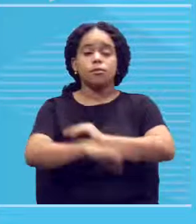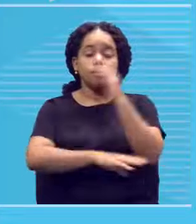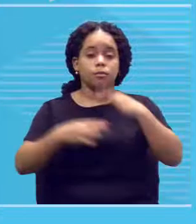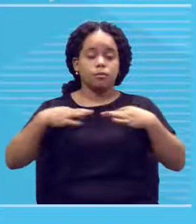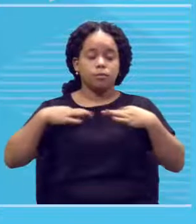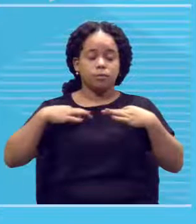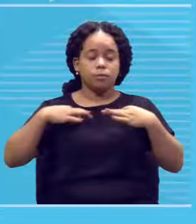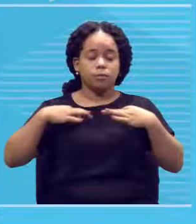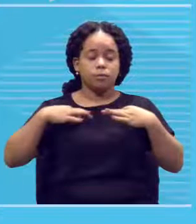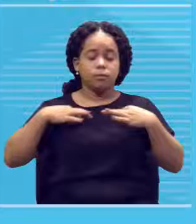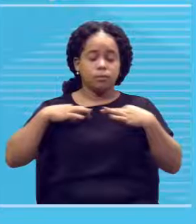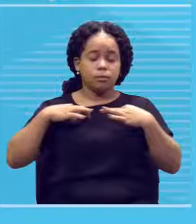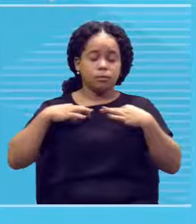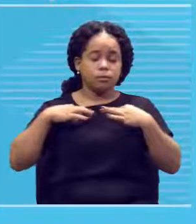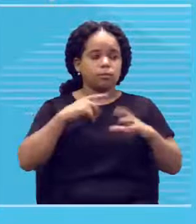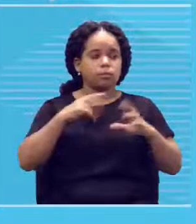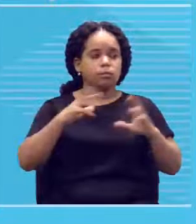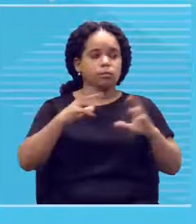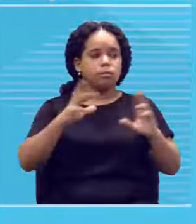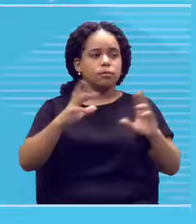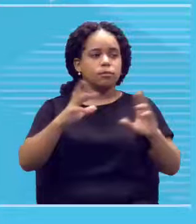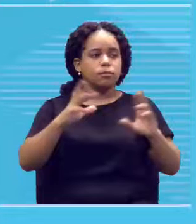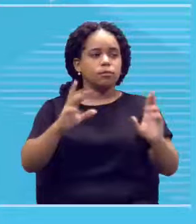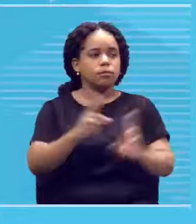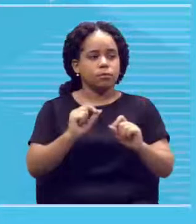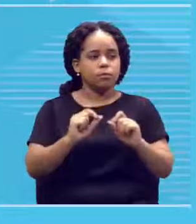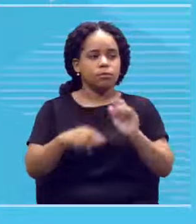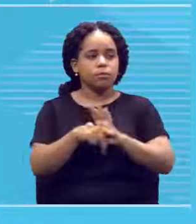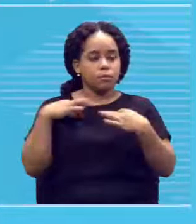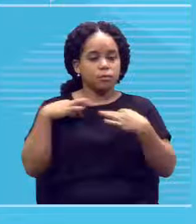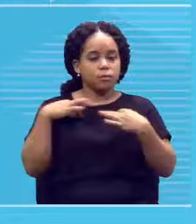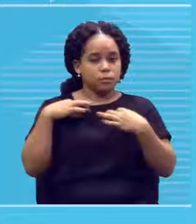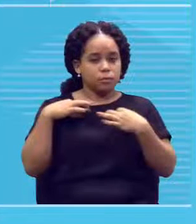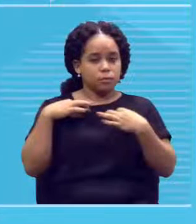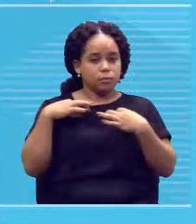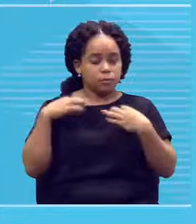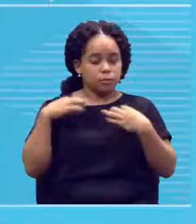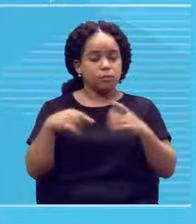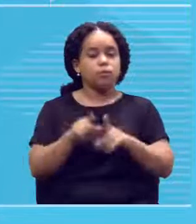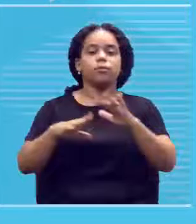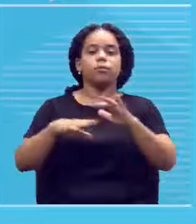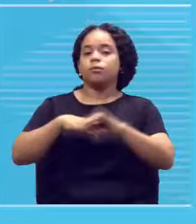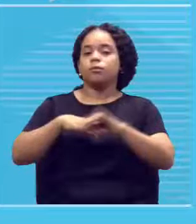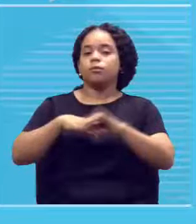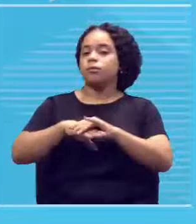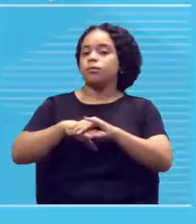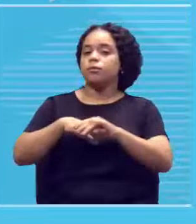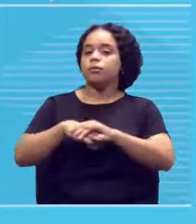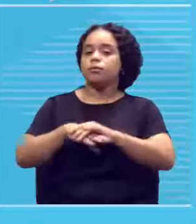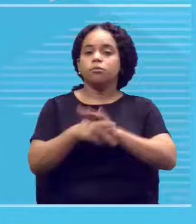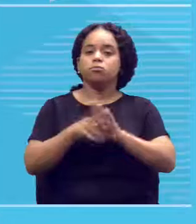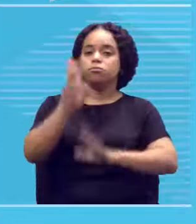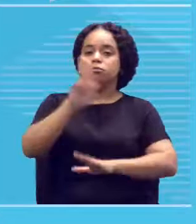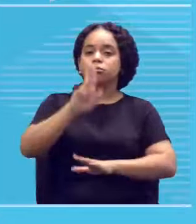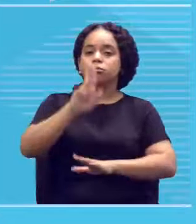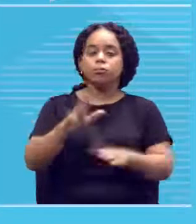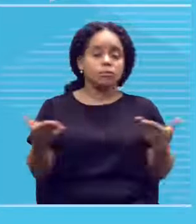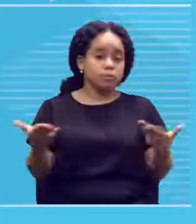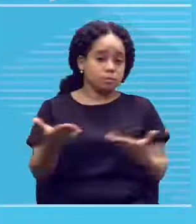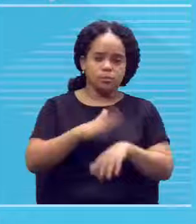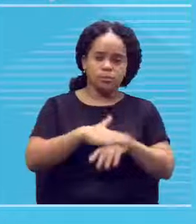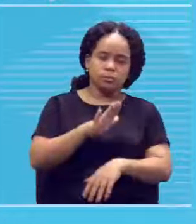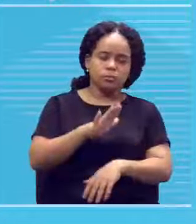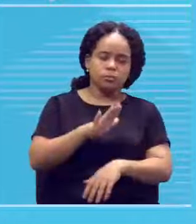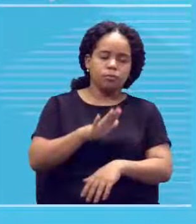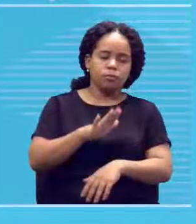a a que a roupa e tênis da moda onde Oba